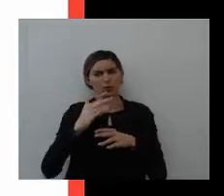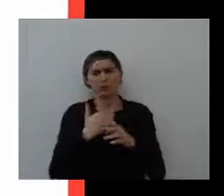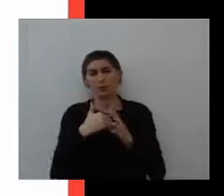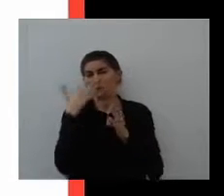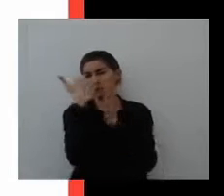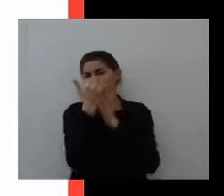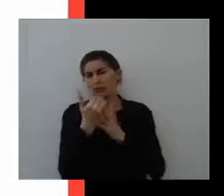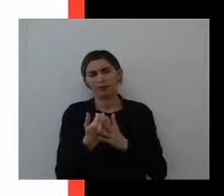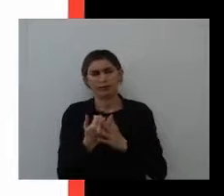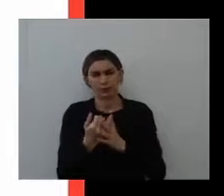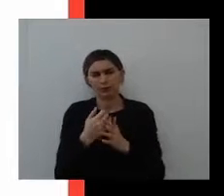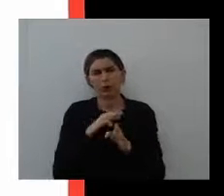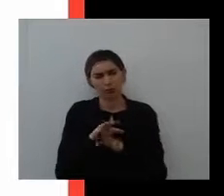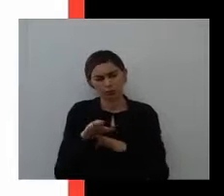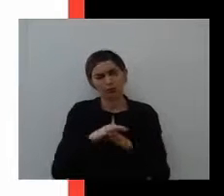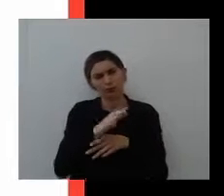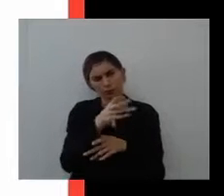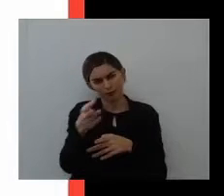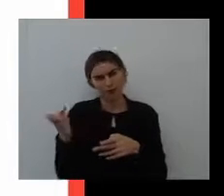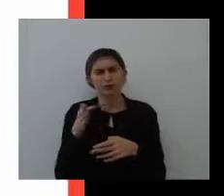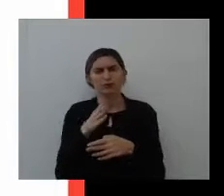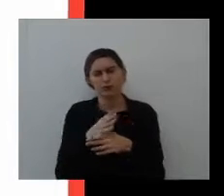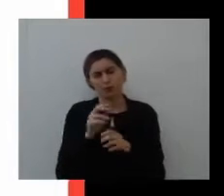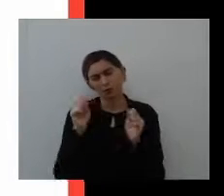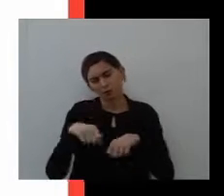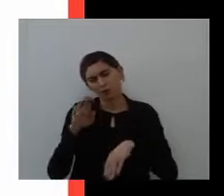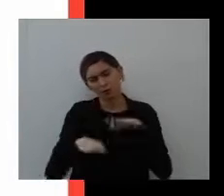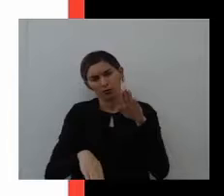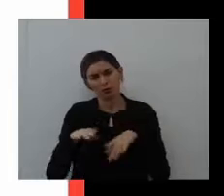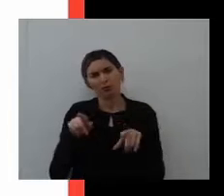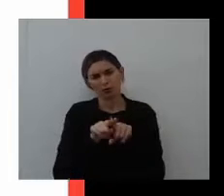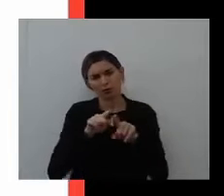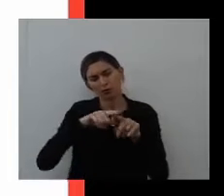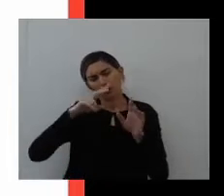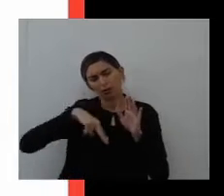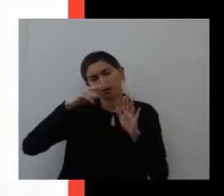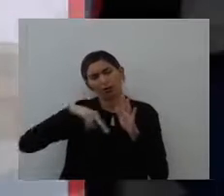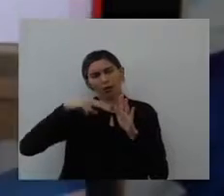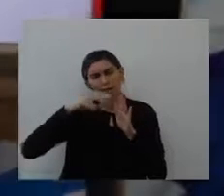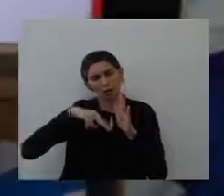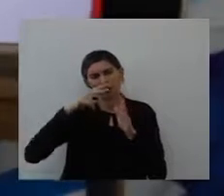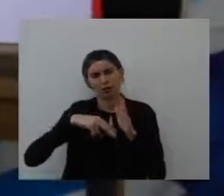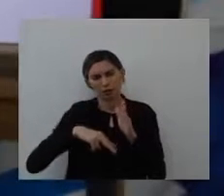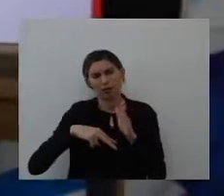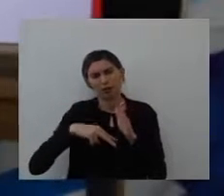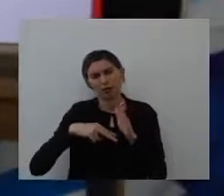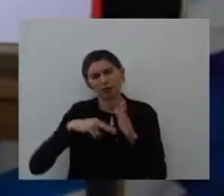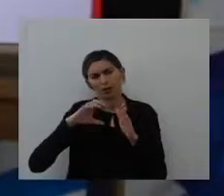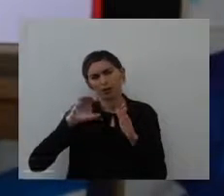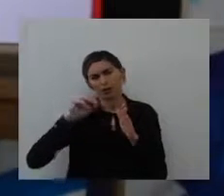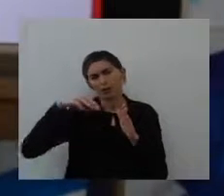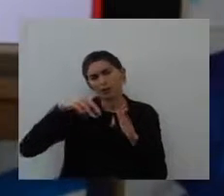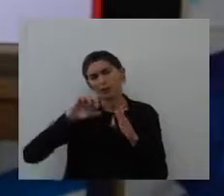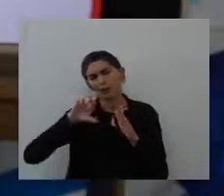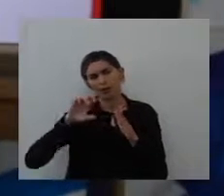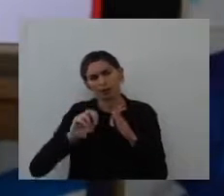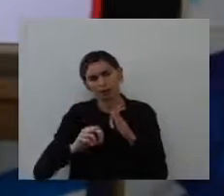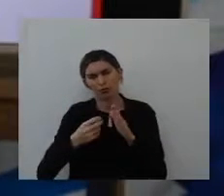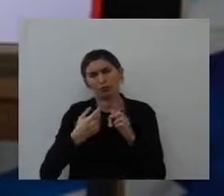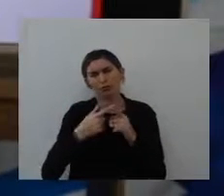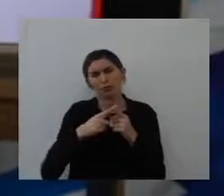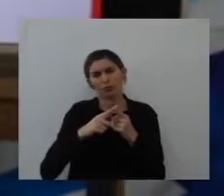e aconselho você que, dentro das suas possibilidades, também lê as obras do Homero, a Ilíada